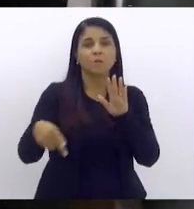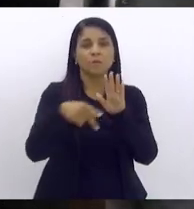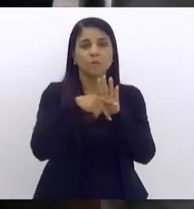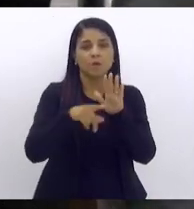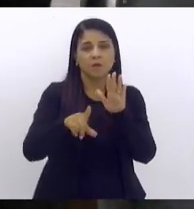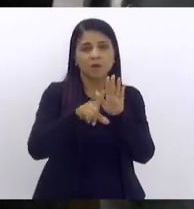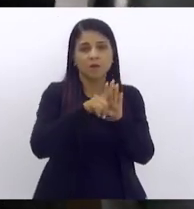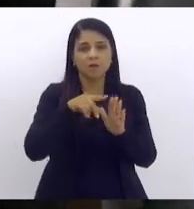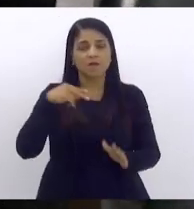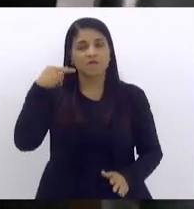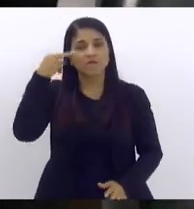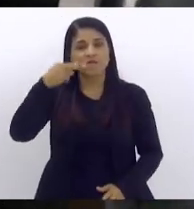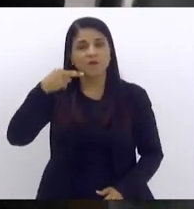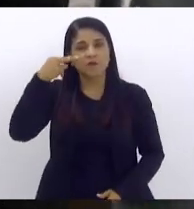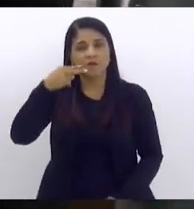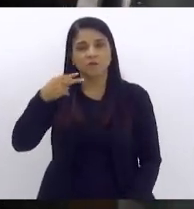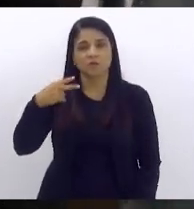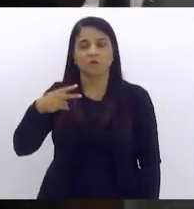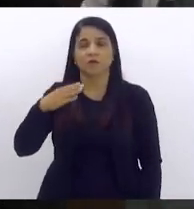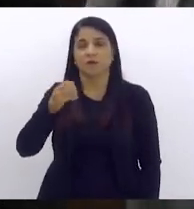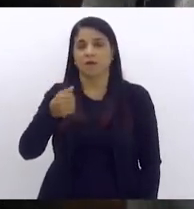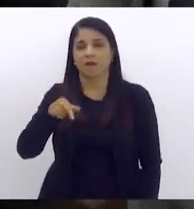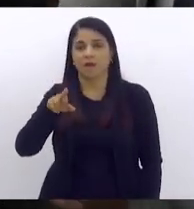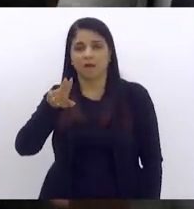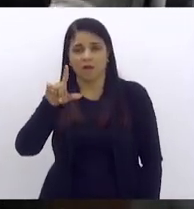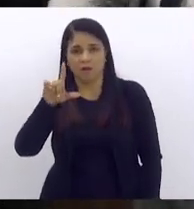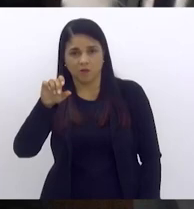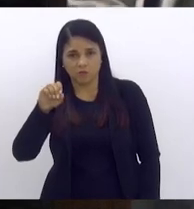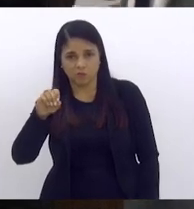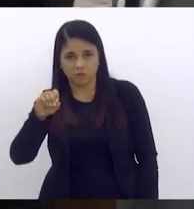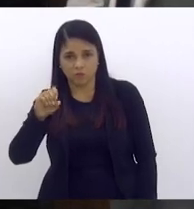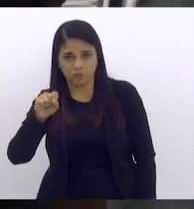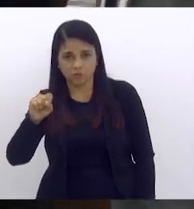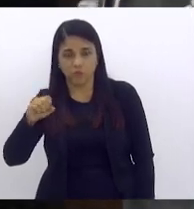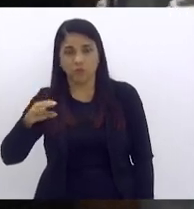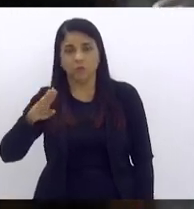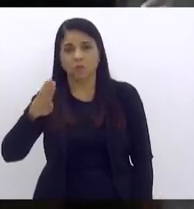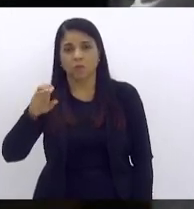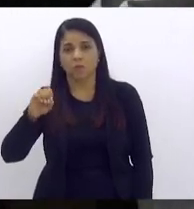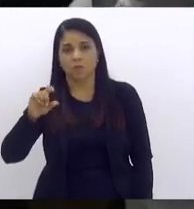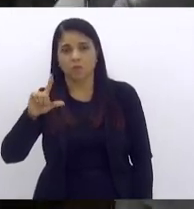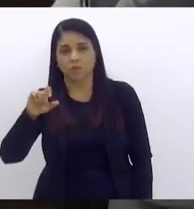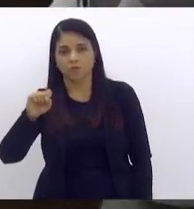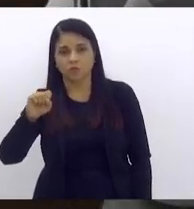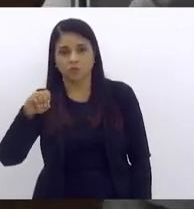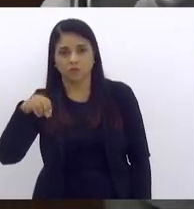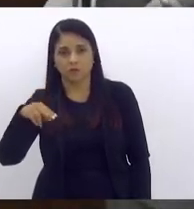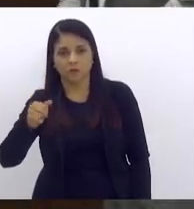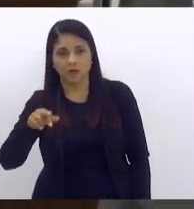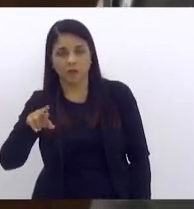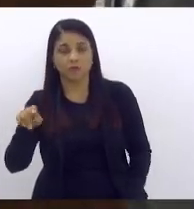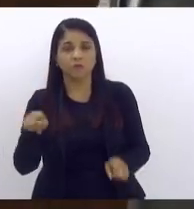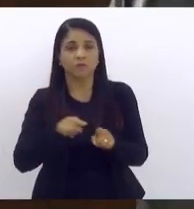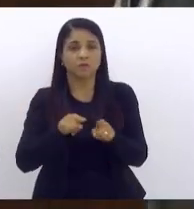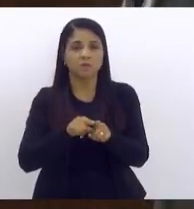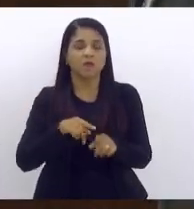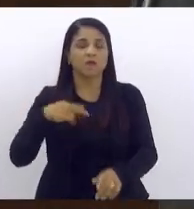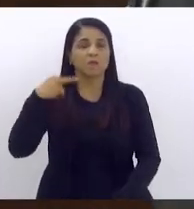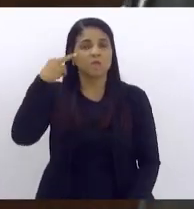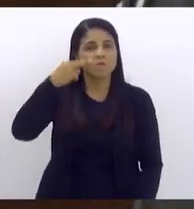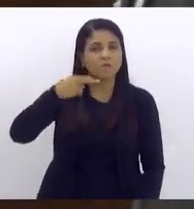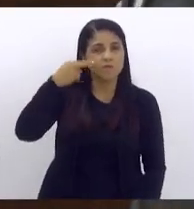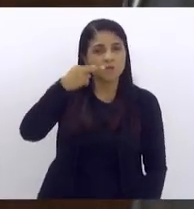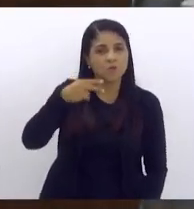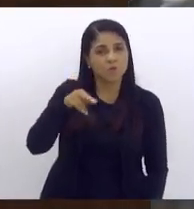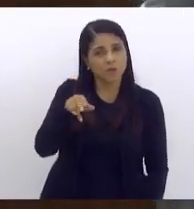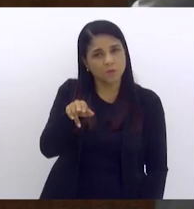do vereador Carlos Bolsonaro, o que foi objeto de indicação legislativa do vereador, meu irmão, Rogério Amorim, na